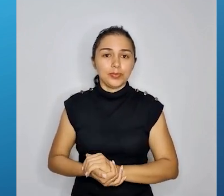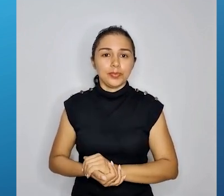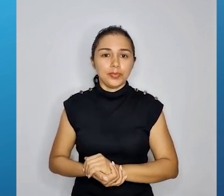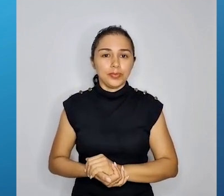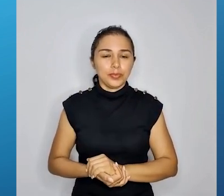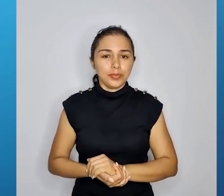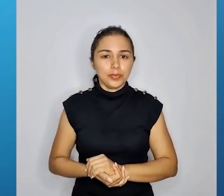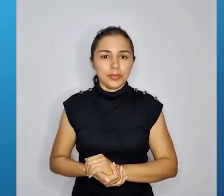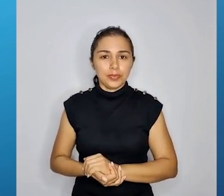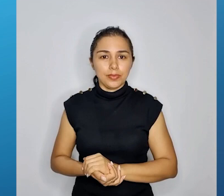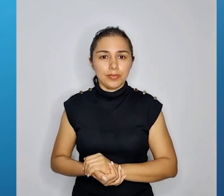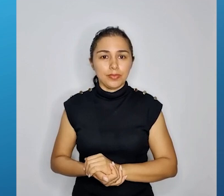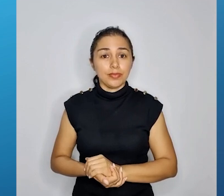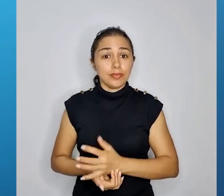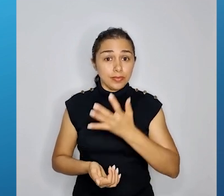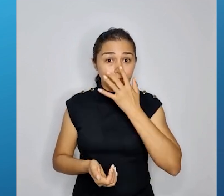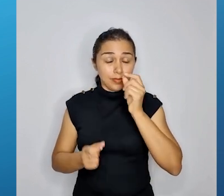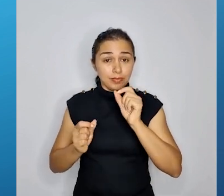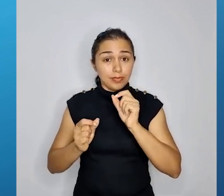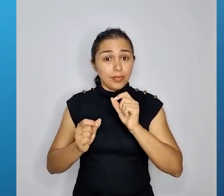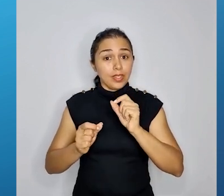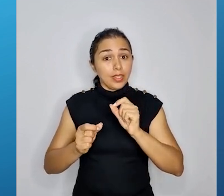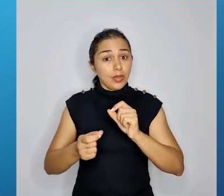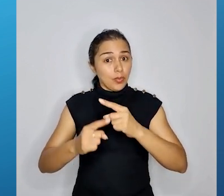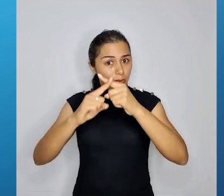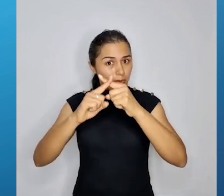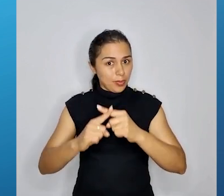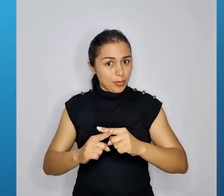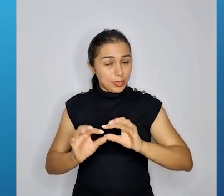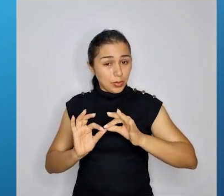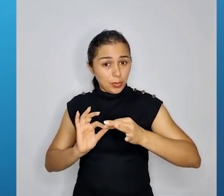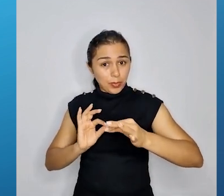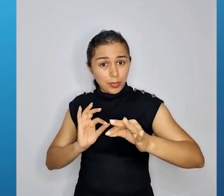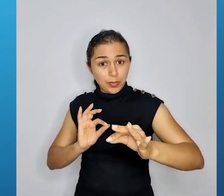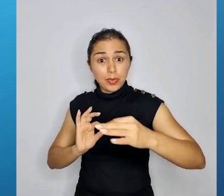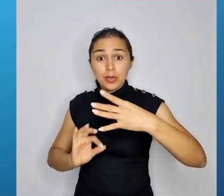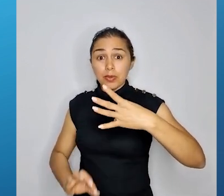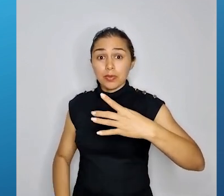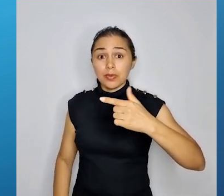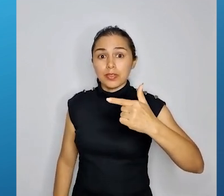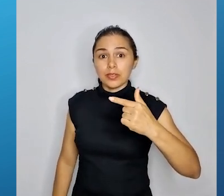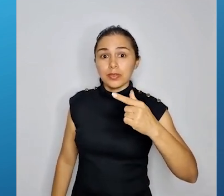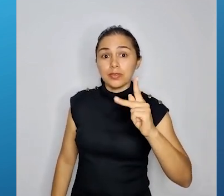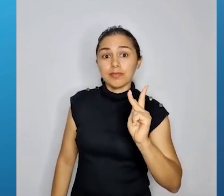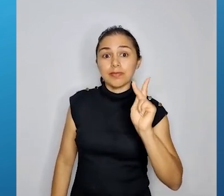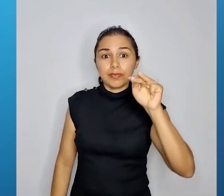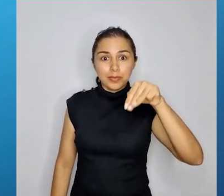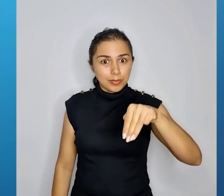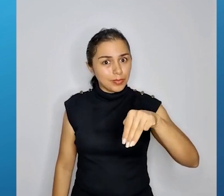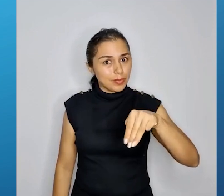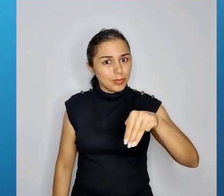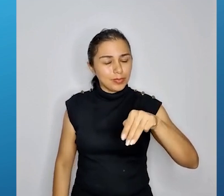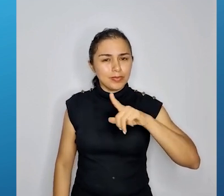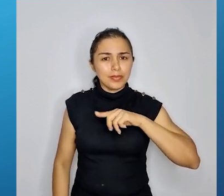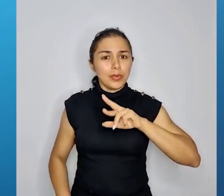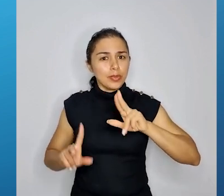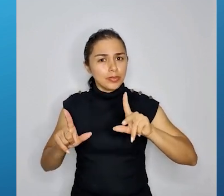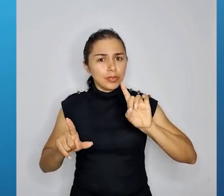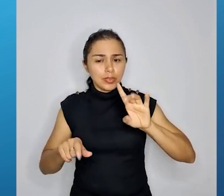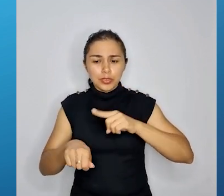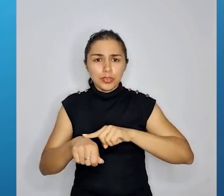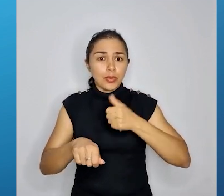A gente observa, né, numa prova de 42 quilômetros, uma diferença de 11 minutos, ela é muito pequena.